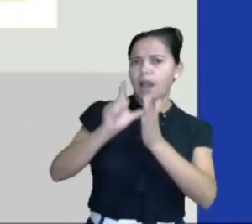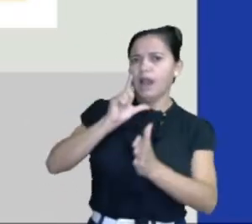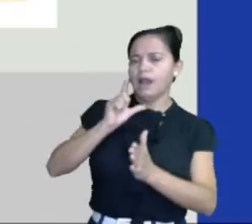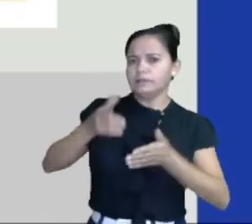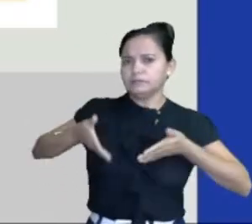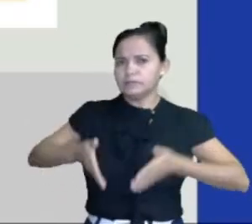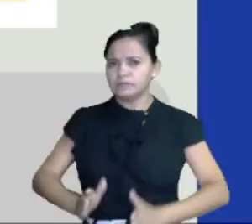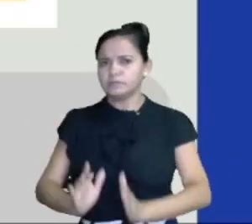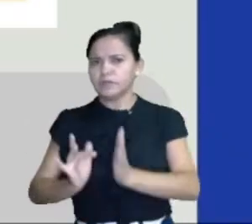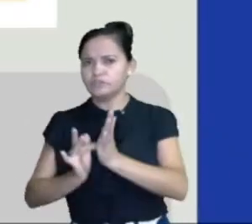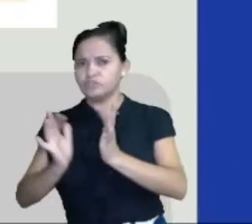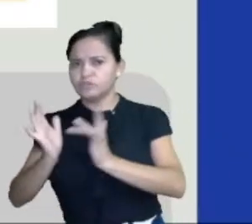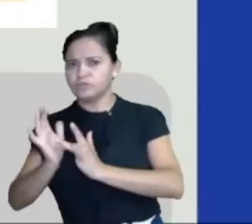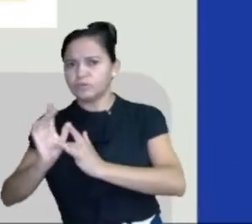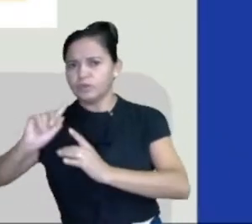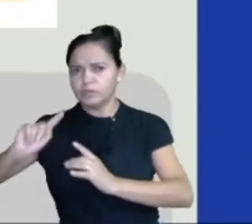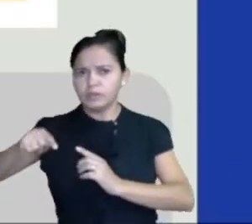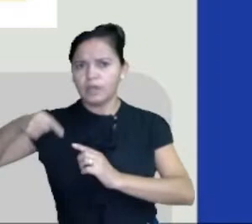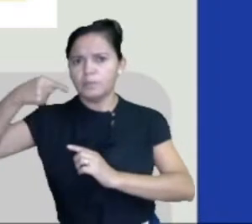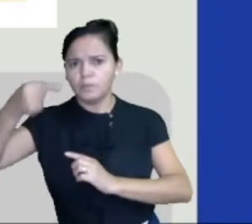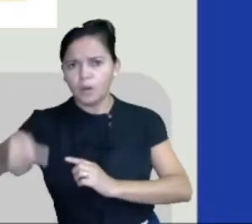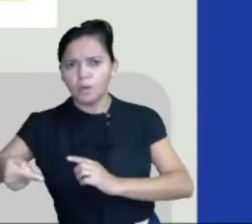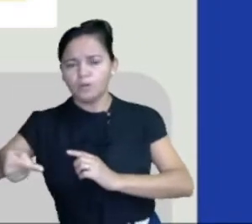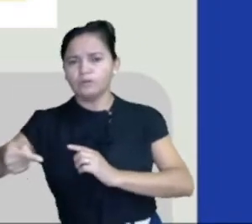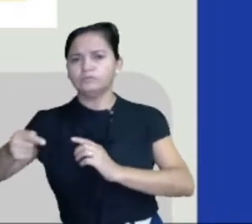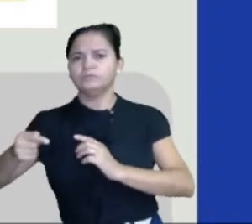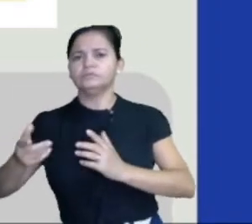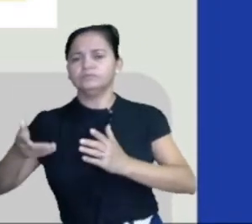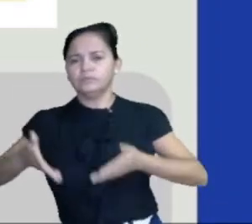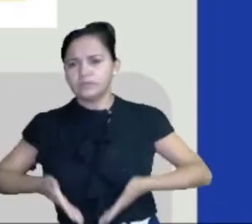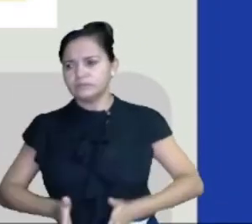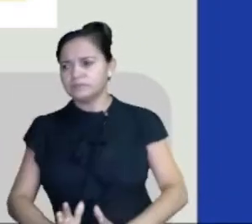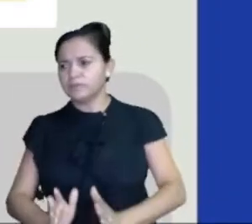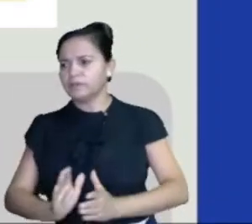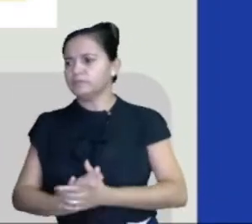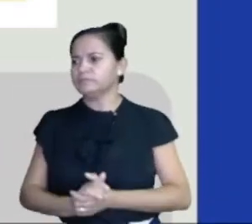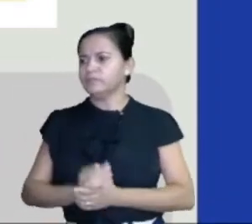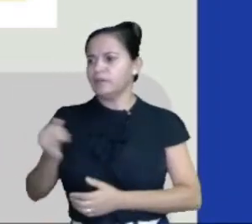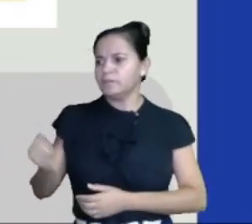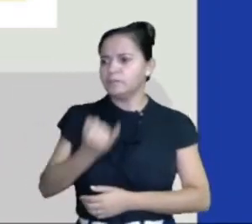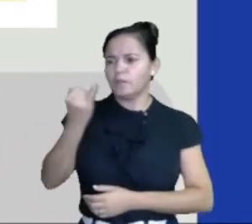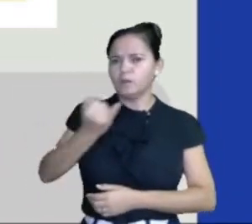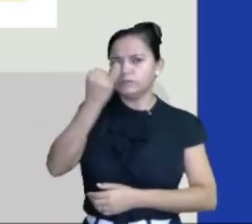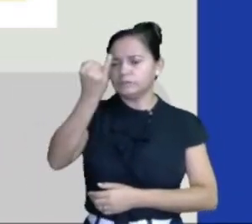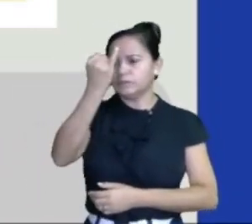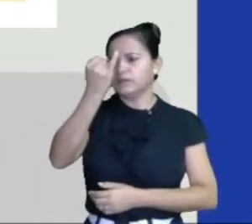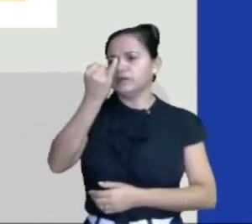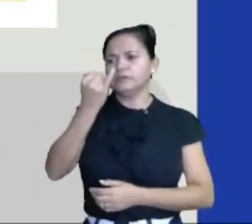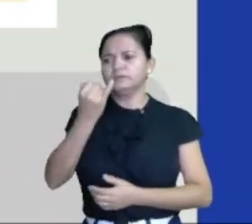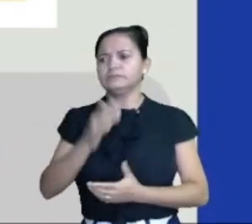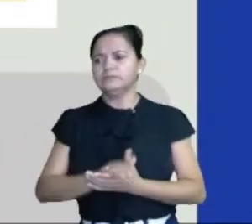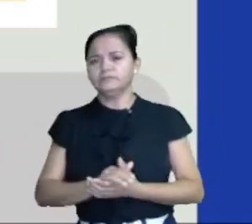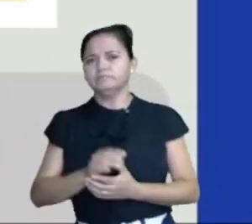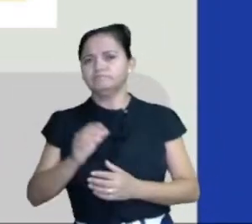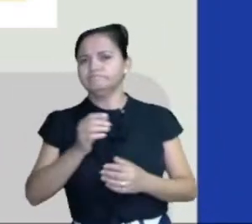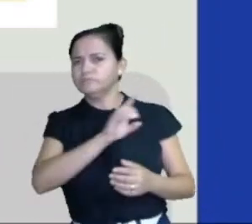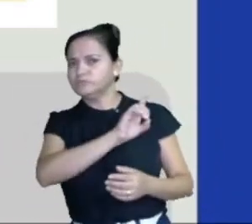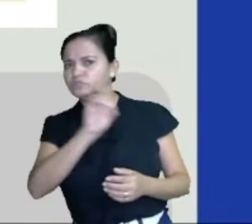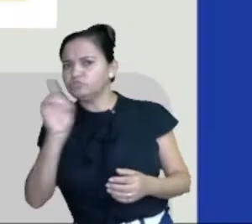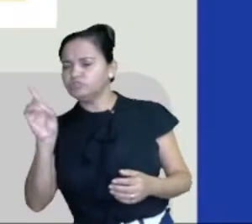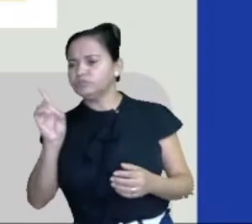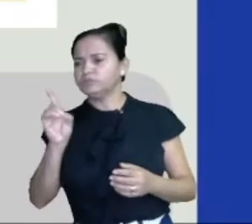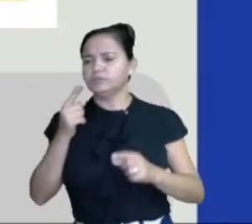nascimento. Para a nossa história, história ocidental, essas datas são referenciadas